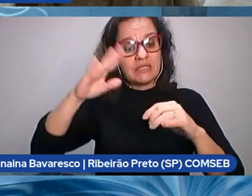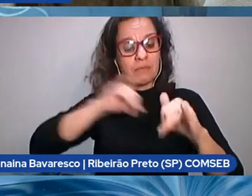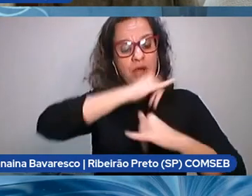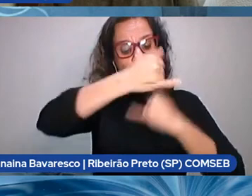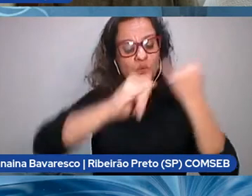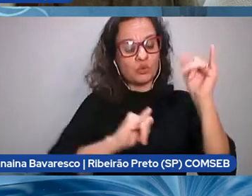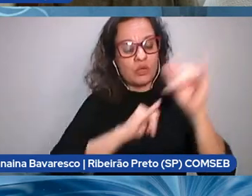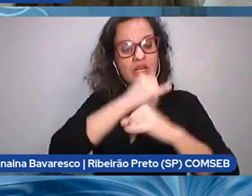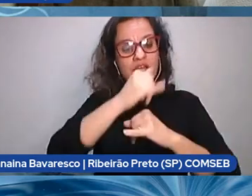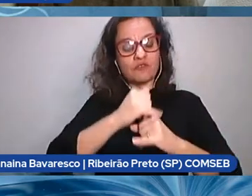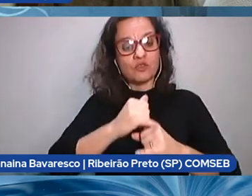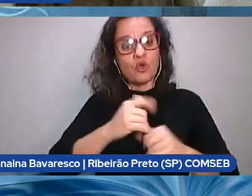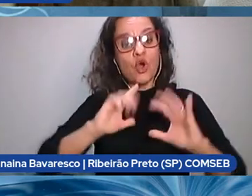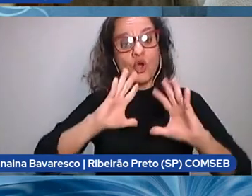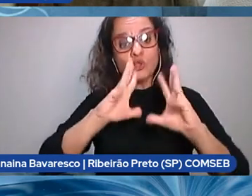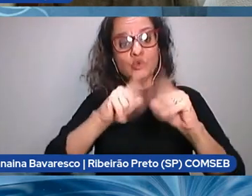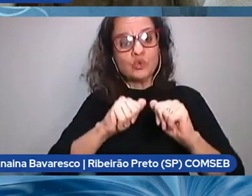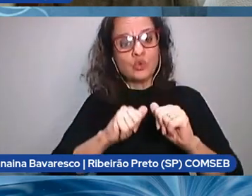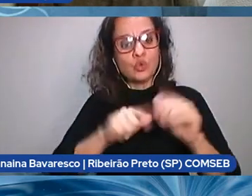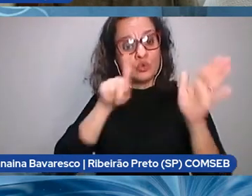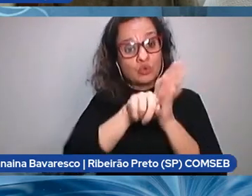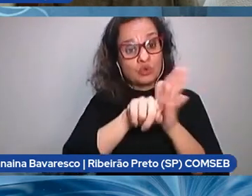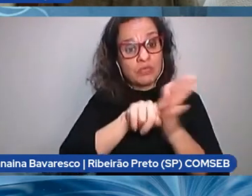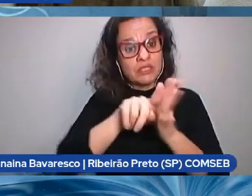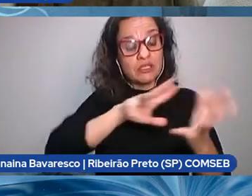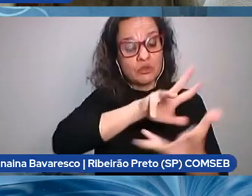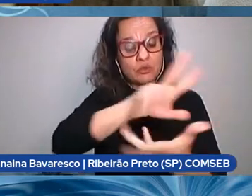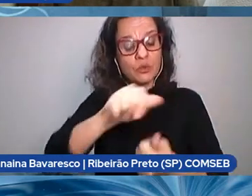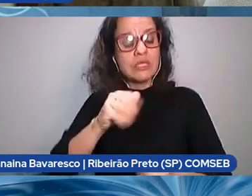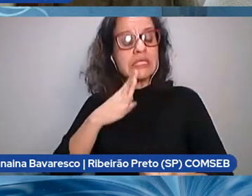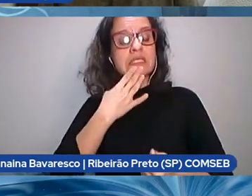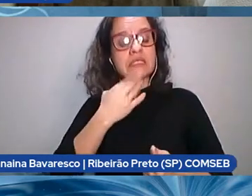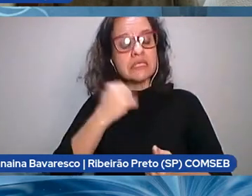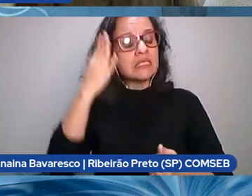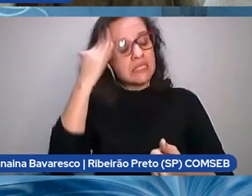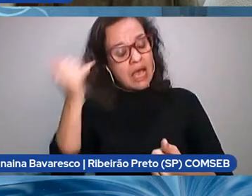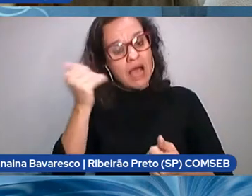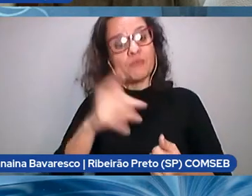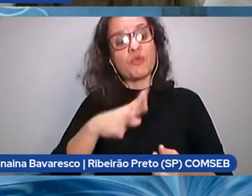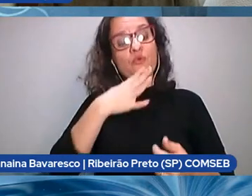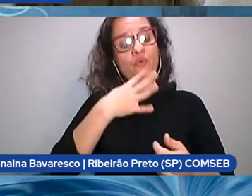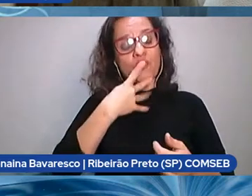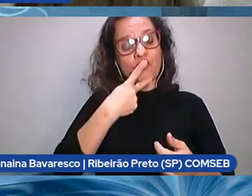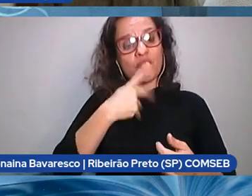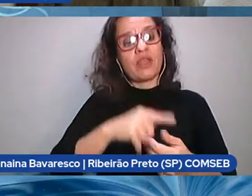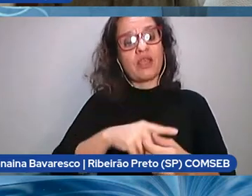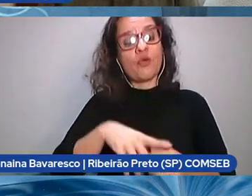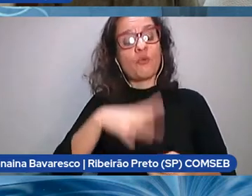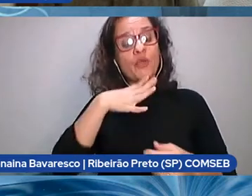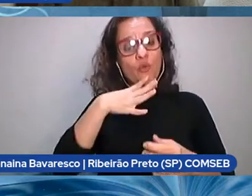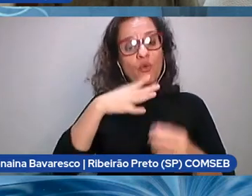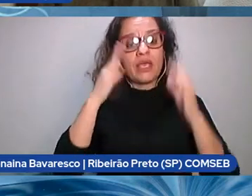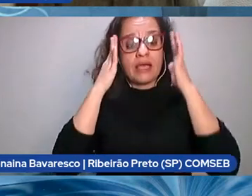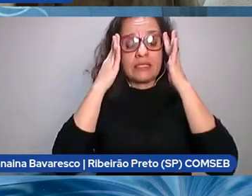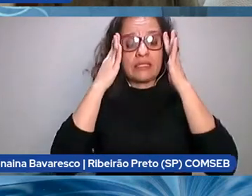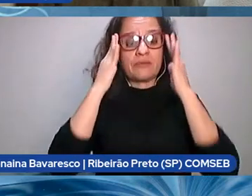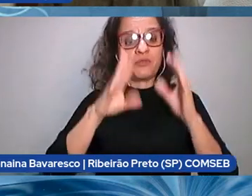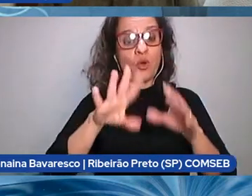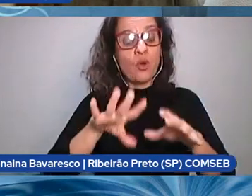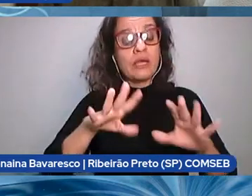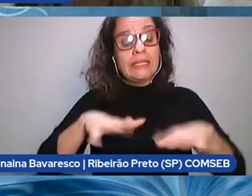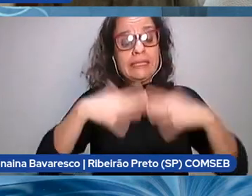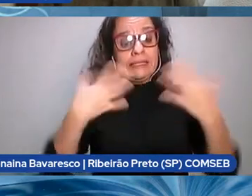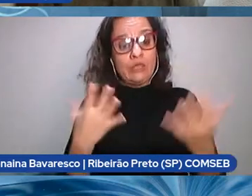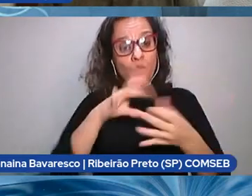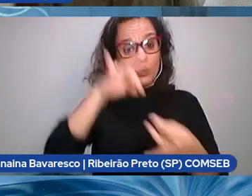os cientistas do mundo sabem o que eu falei, porque conhecem os atributos. Então, o espírito, vamos